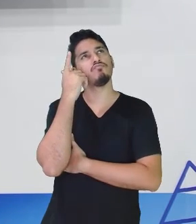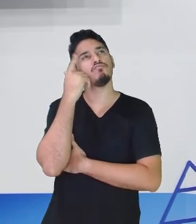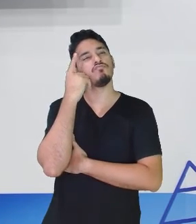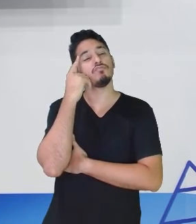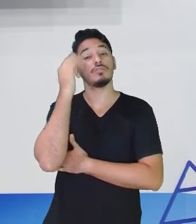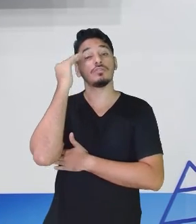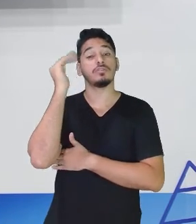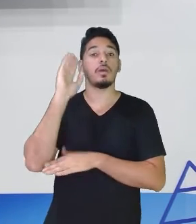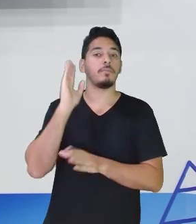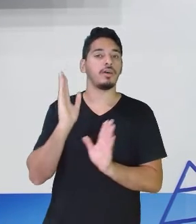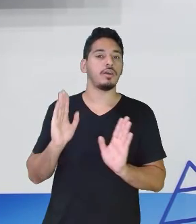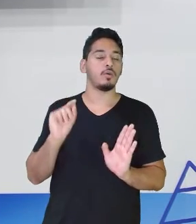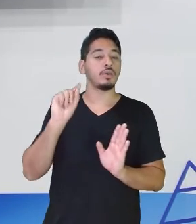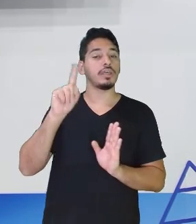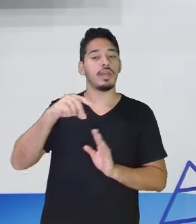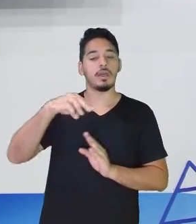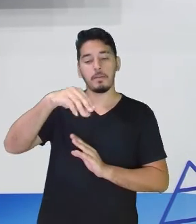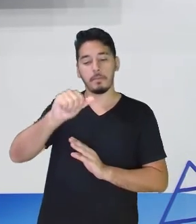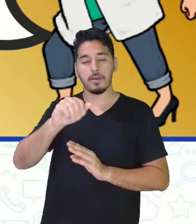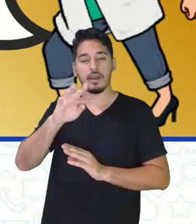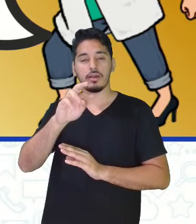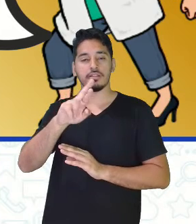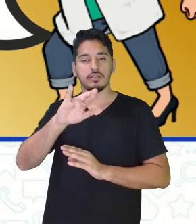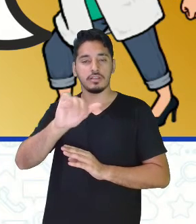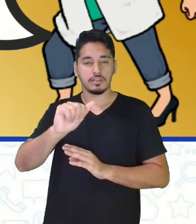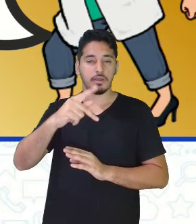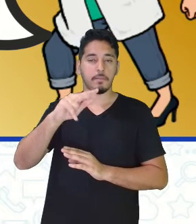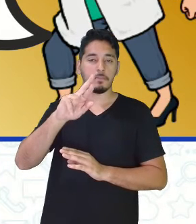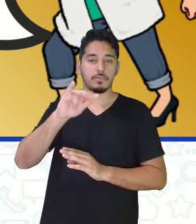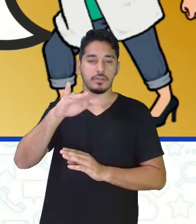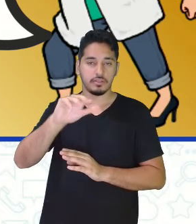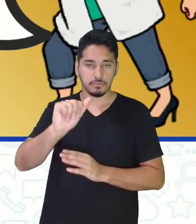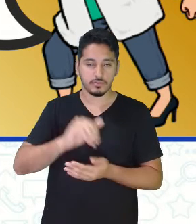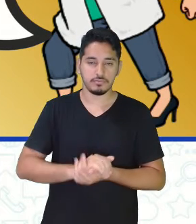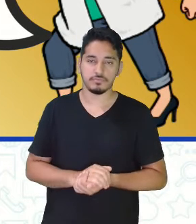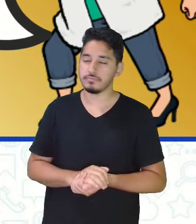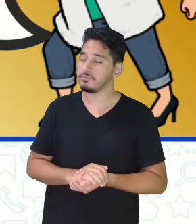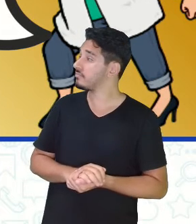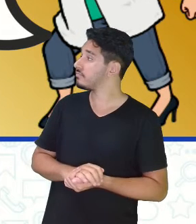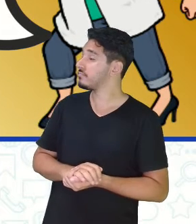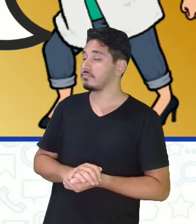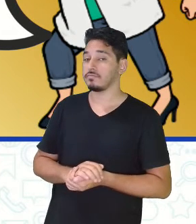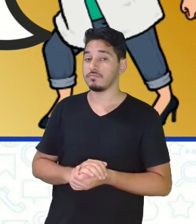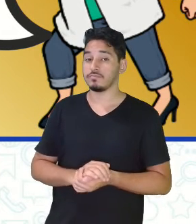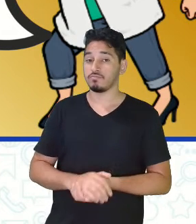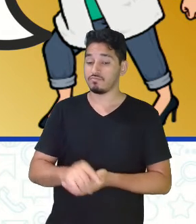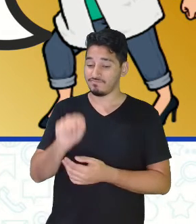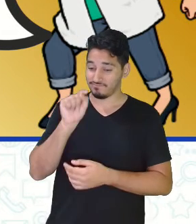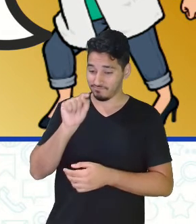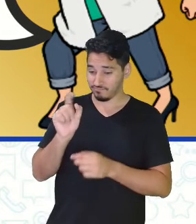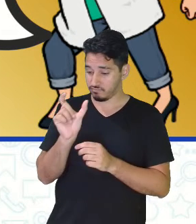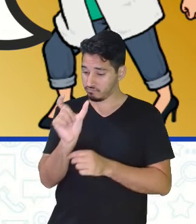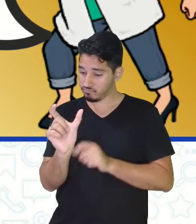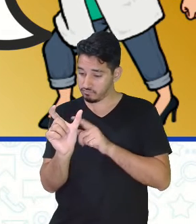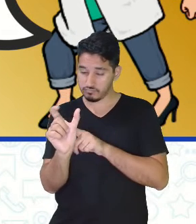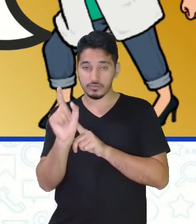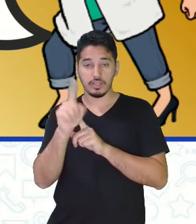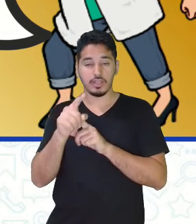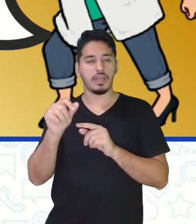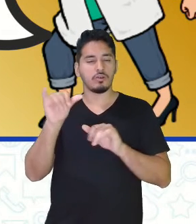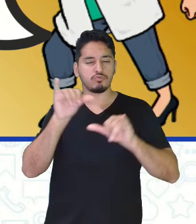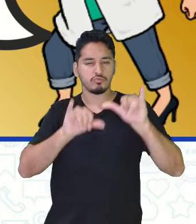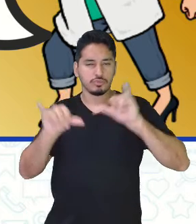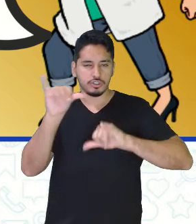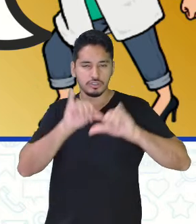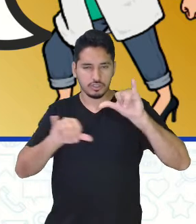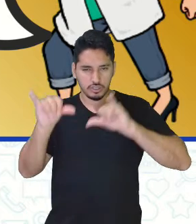quer dizer matéria-prima. Vamos lá? Matéria-prima é a substância